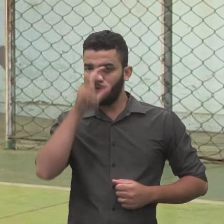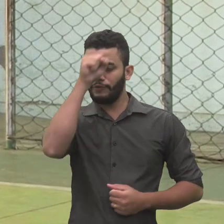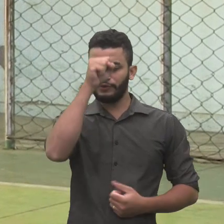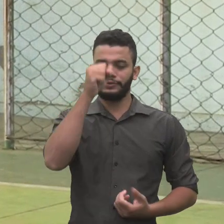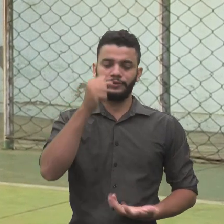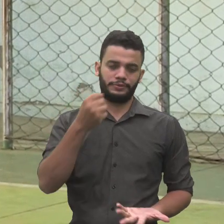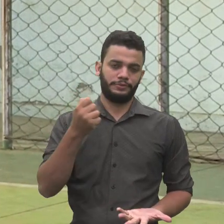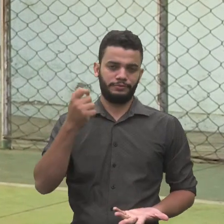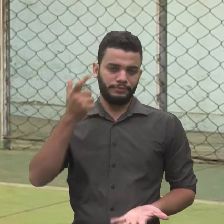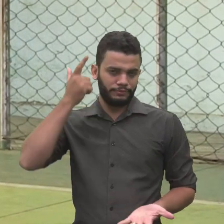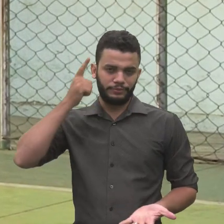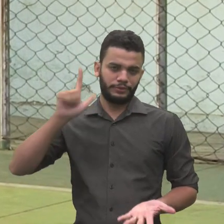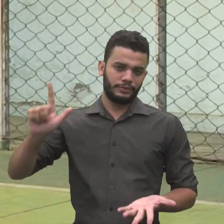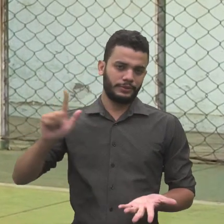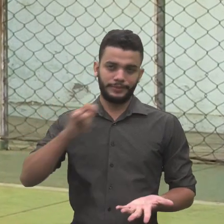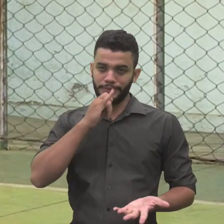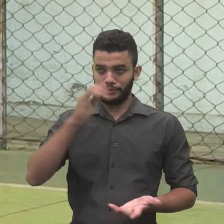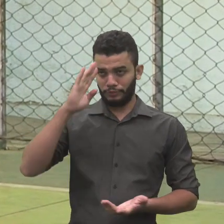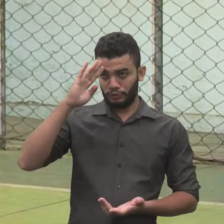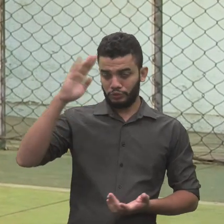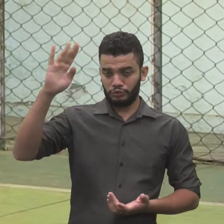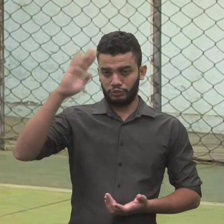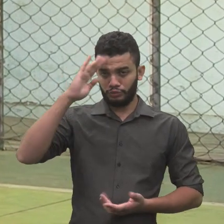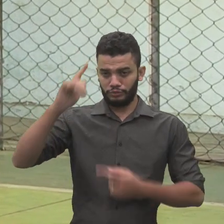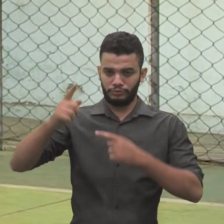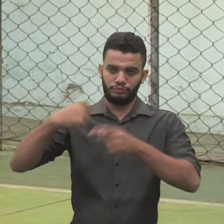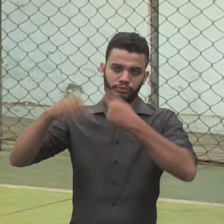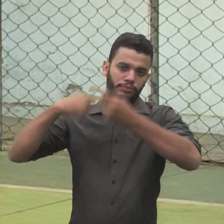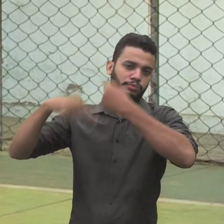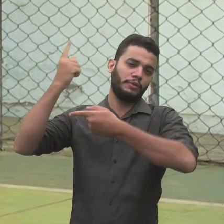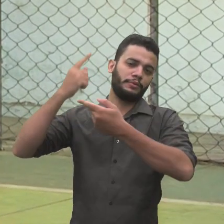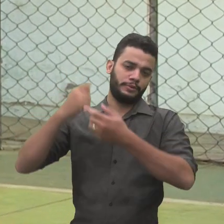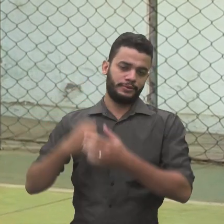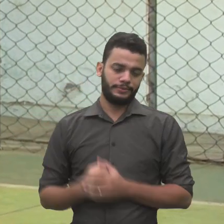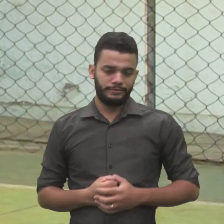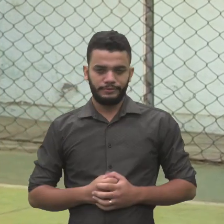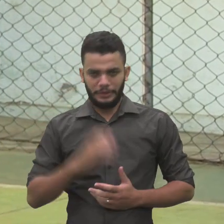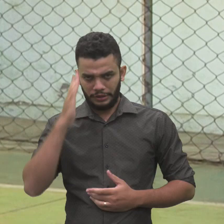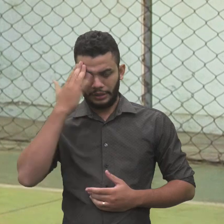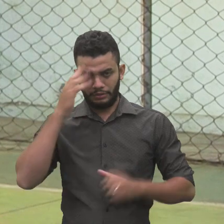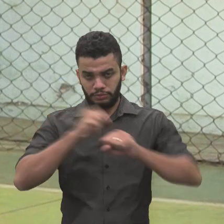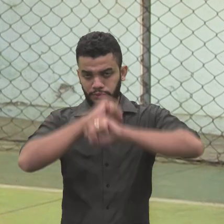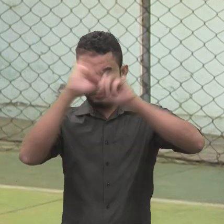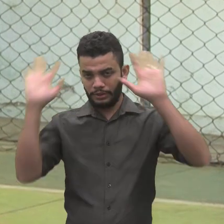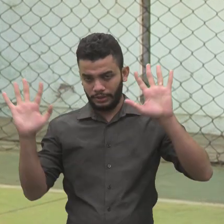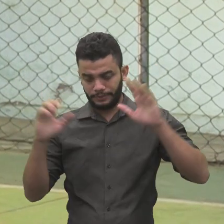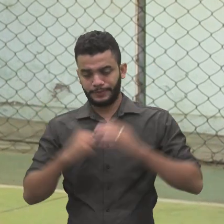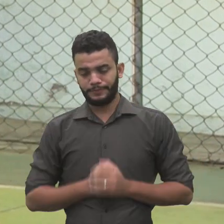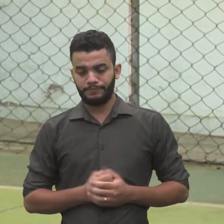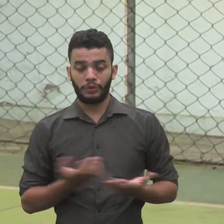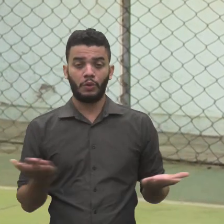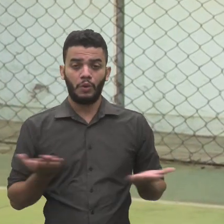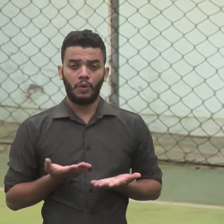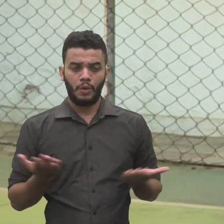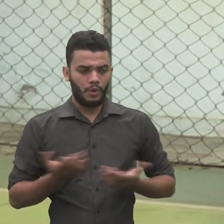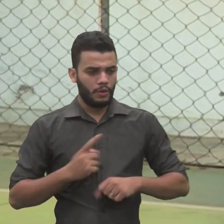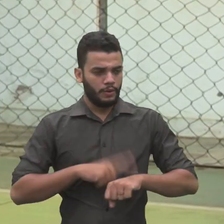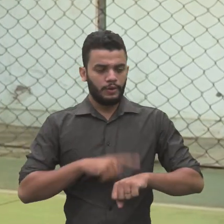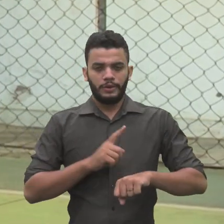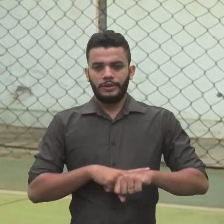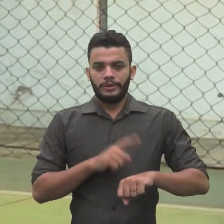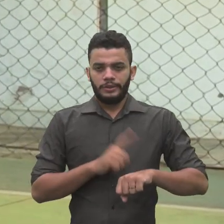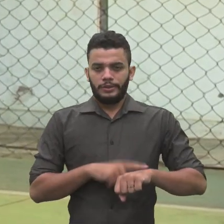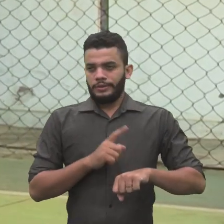resultado que nós queremos. Tudo bem assim? Deu para entender? Então, toda vez que falar gestando o